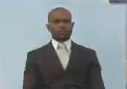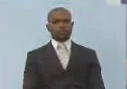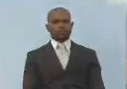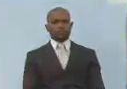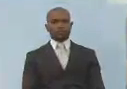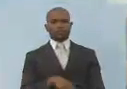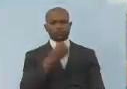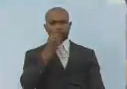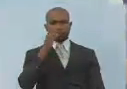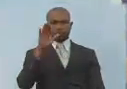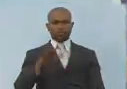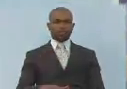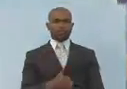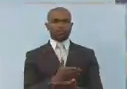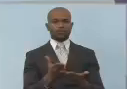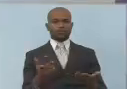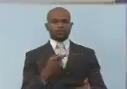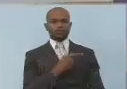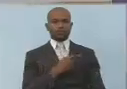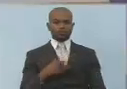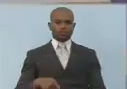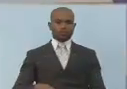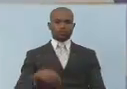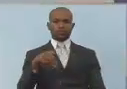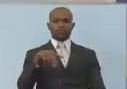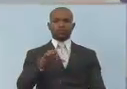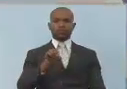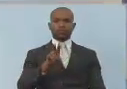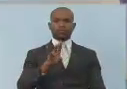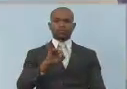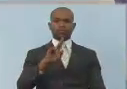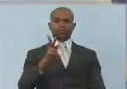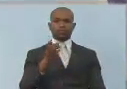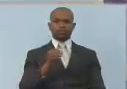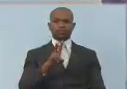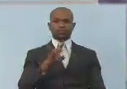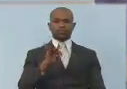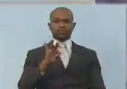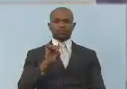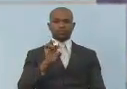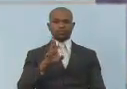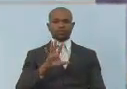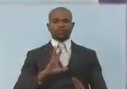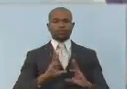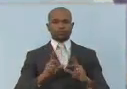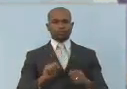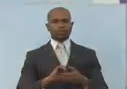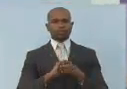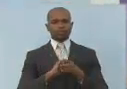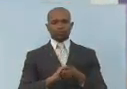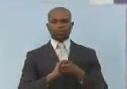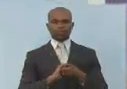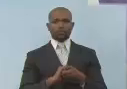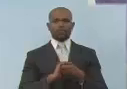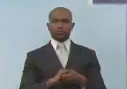Boa tarde a todos, presidente Novinho, Vitor, cumprimentando o Vitor toda a mesa. Bela camisa, viu, marrom.